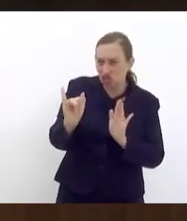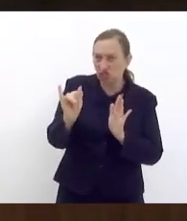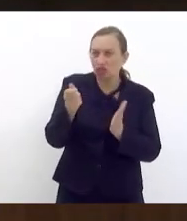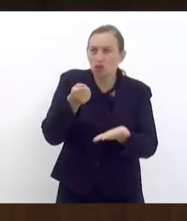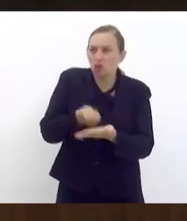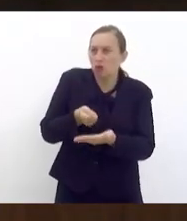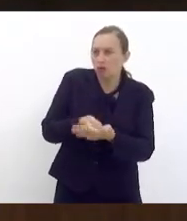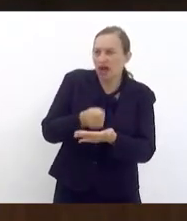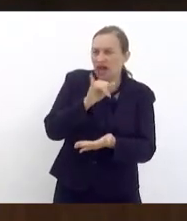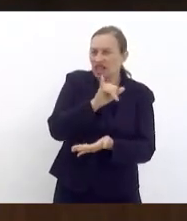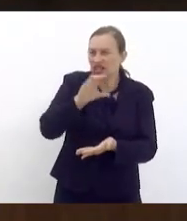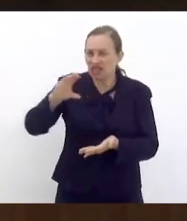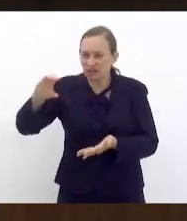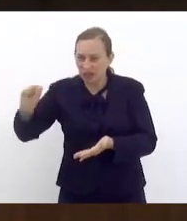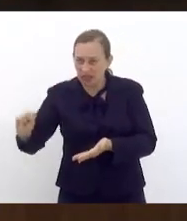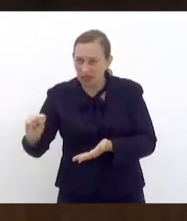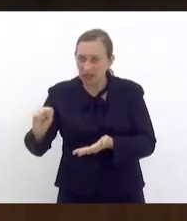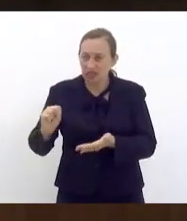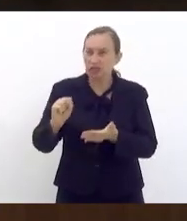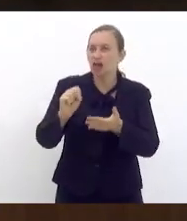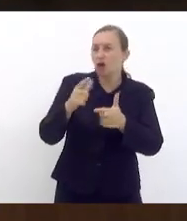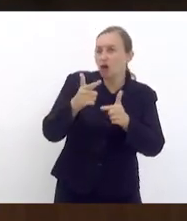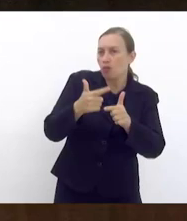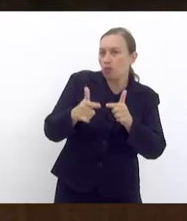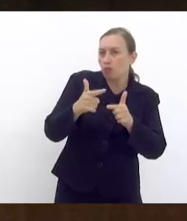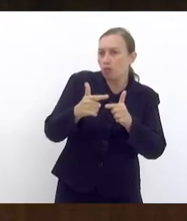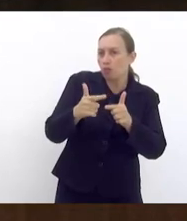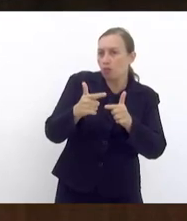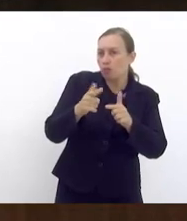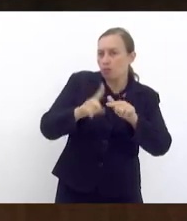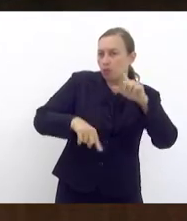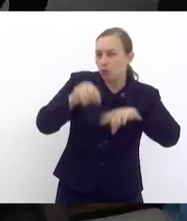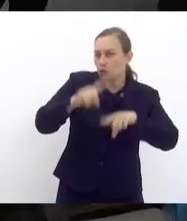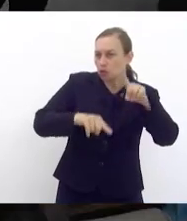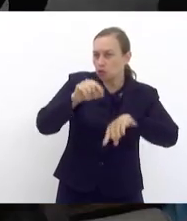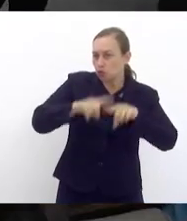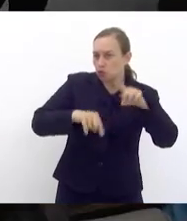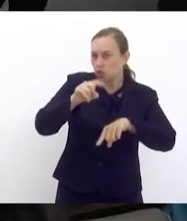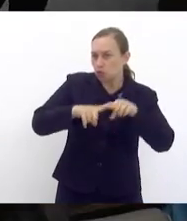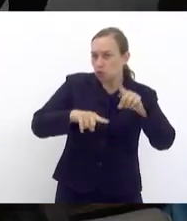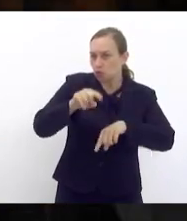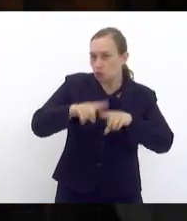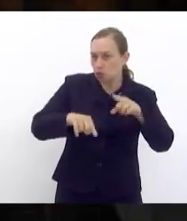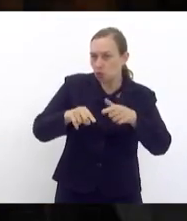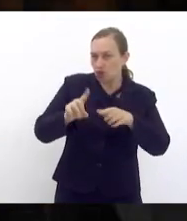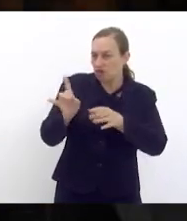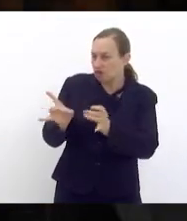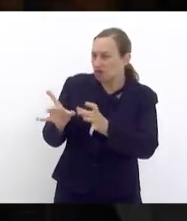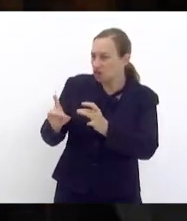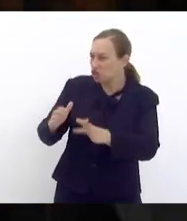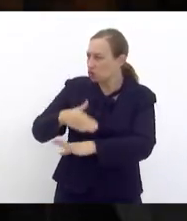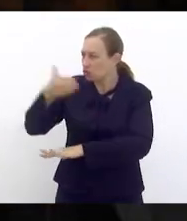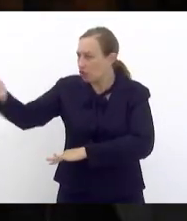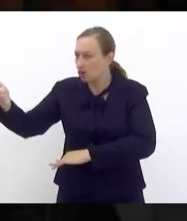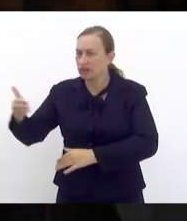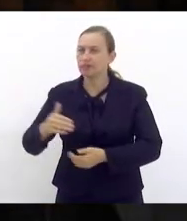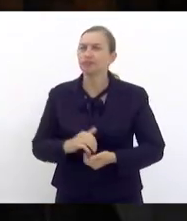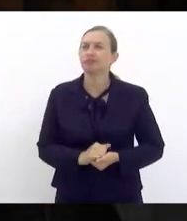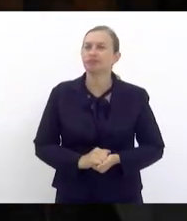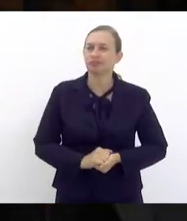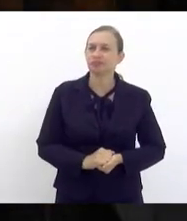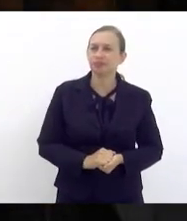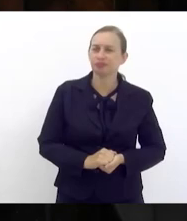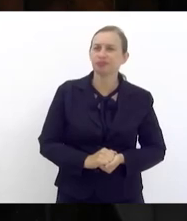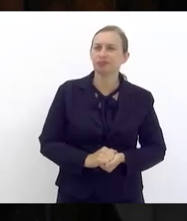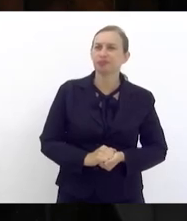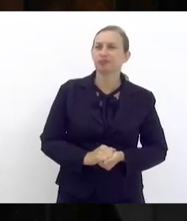sobre produtos e serviços de exportação ao longo dos últimos 25 anos? Senhor presidente, eu...